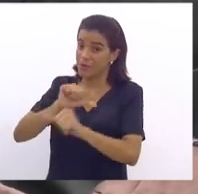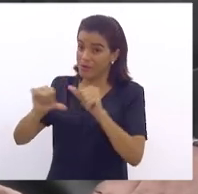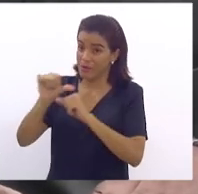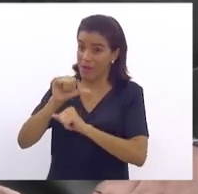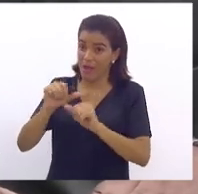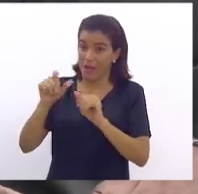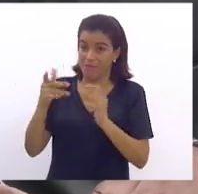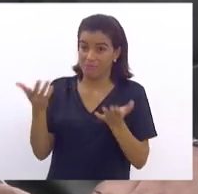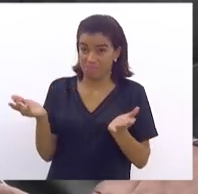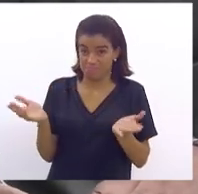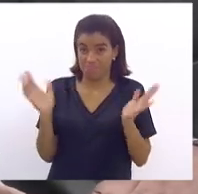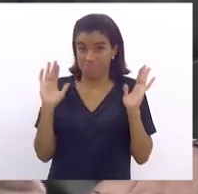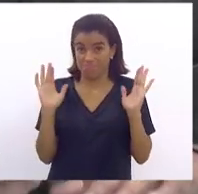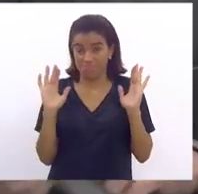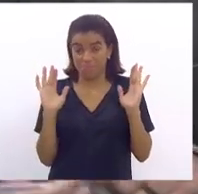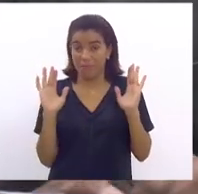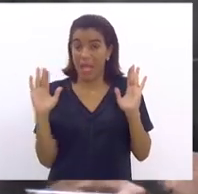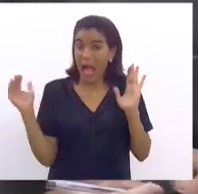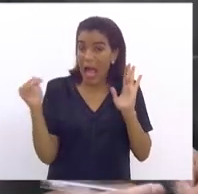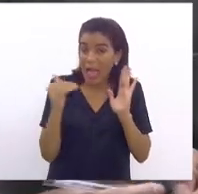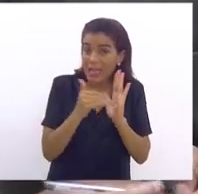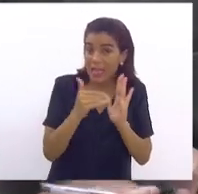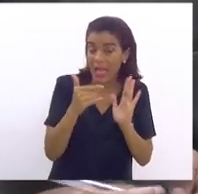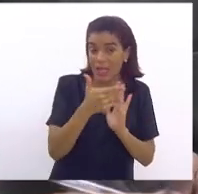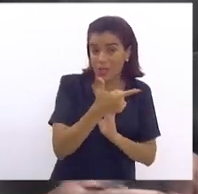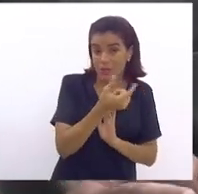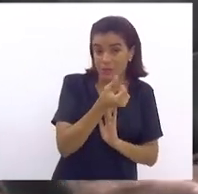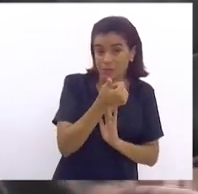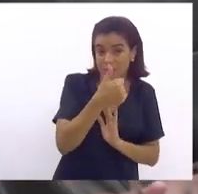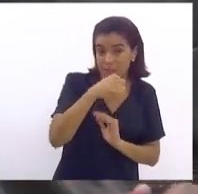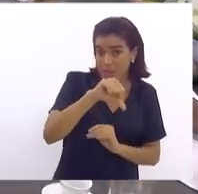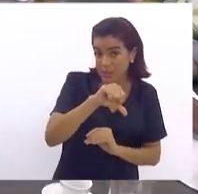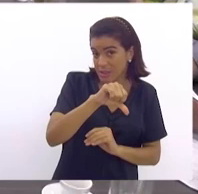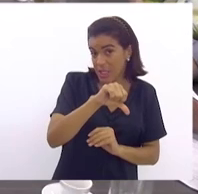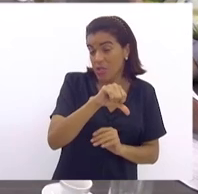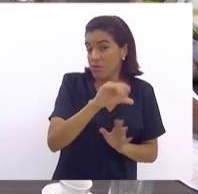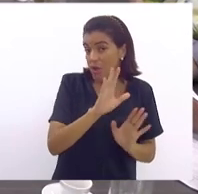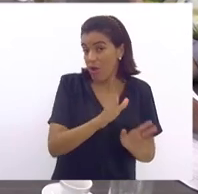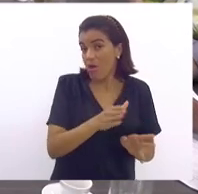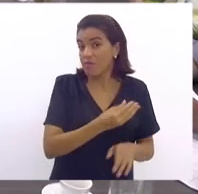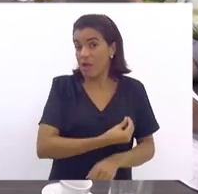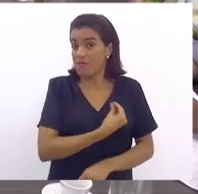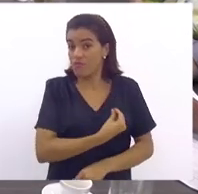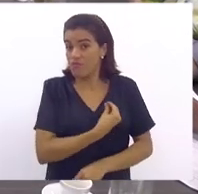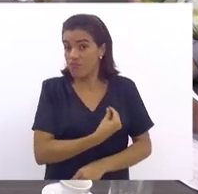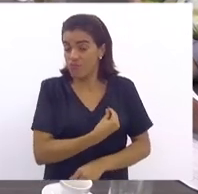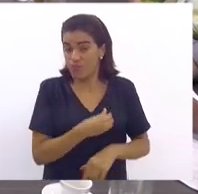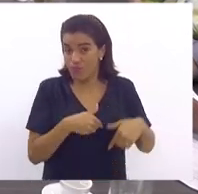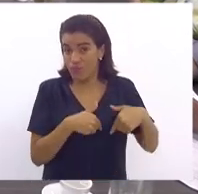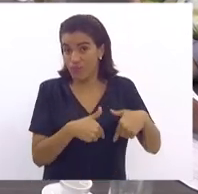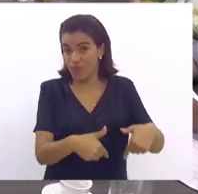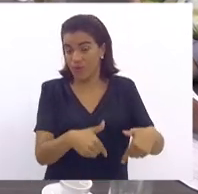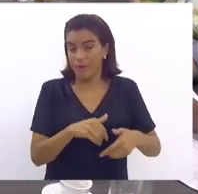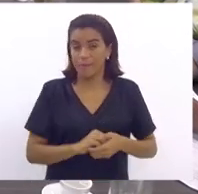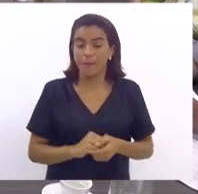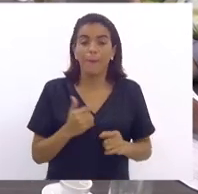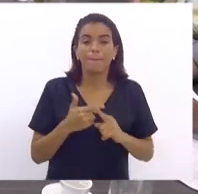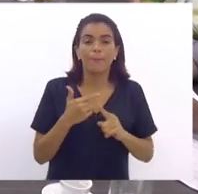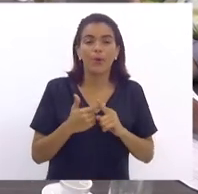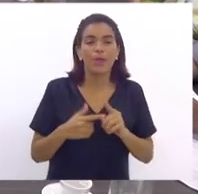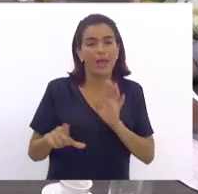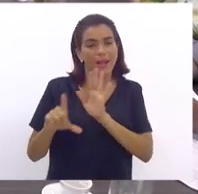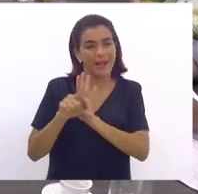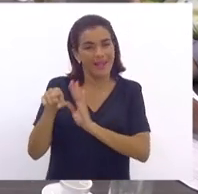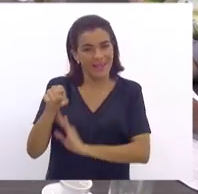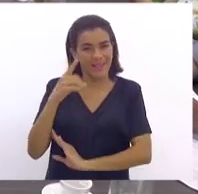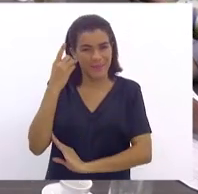dele é para modificar. Está valendo. Então, até 19 valia. Está valendo. Em tese está valendo, entendeu? A exemplo, porque a lei que o deputado Mink